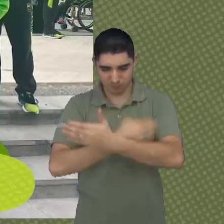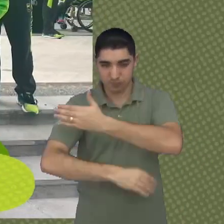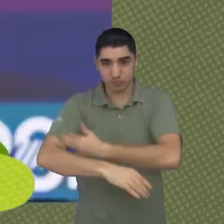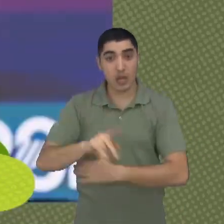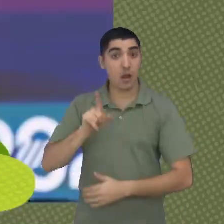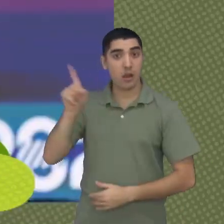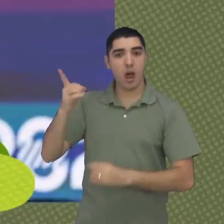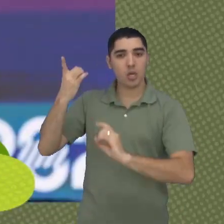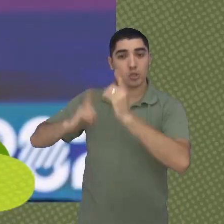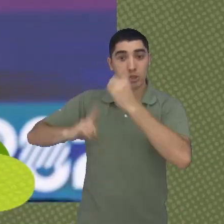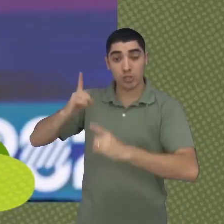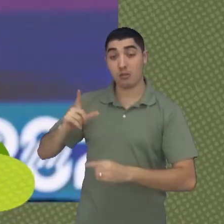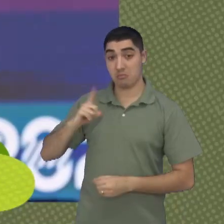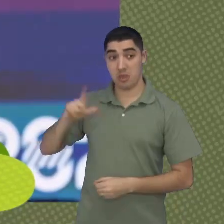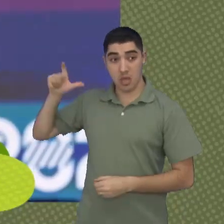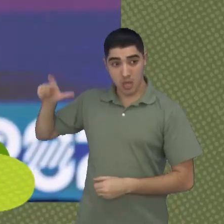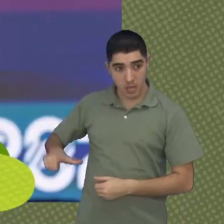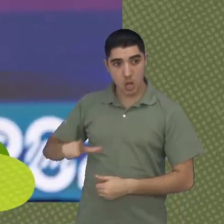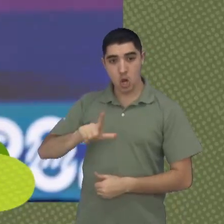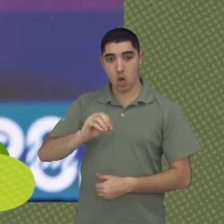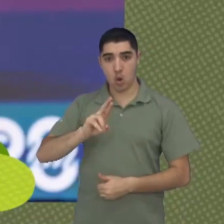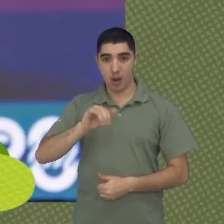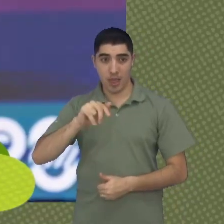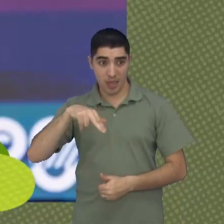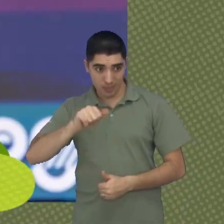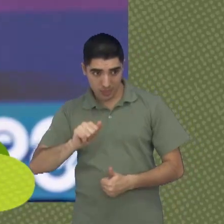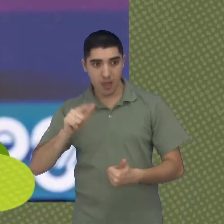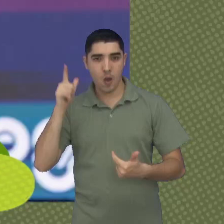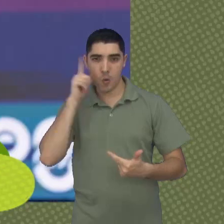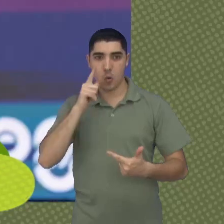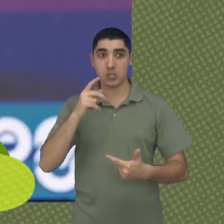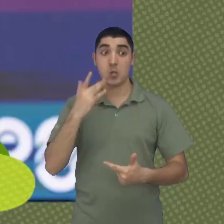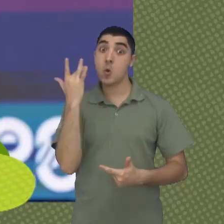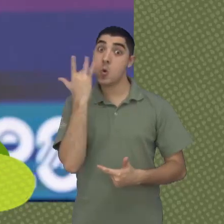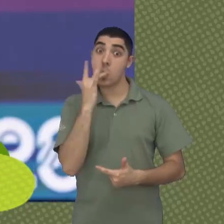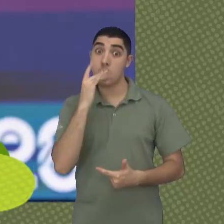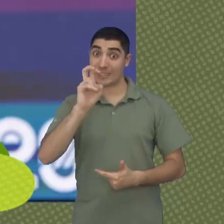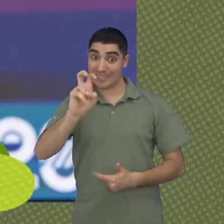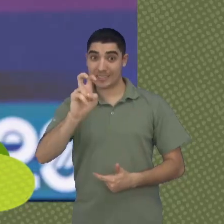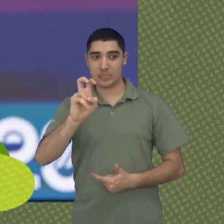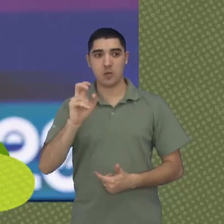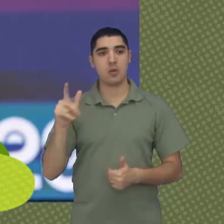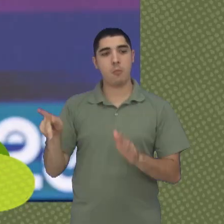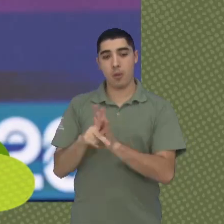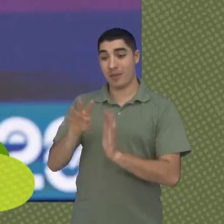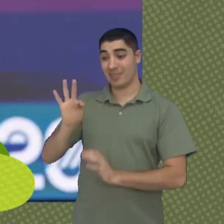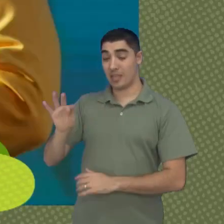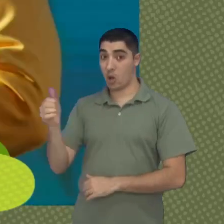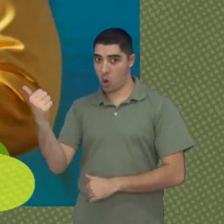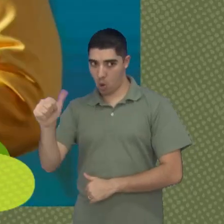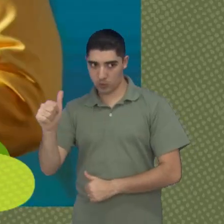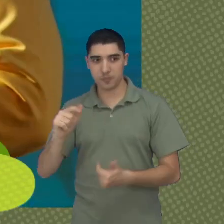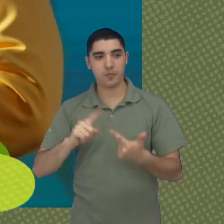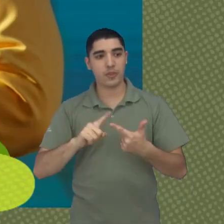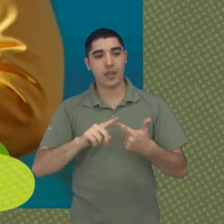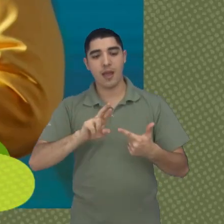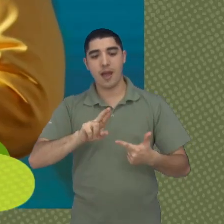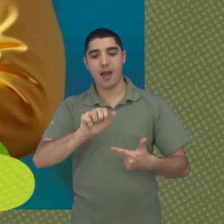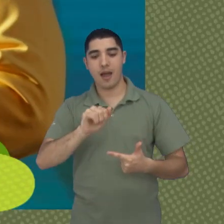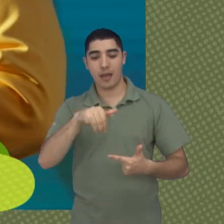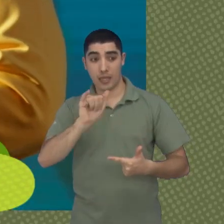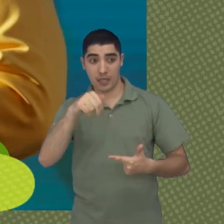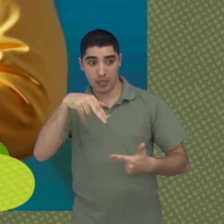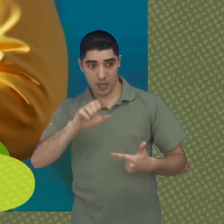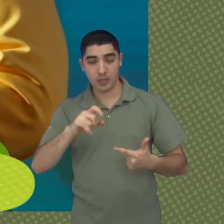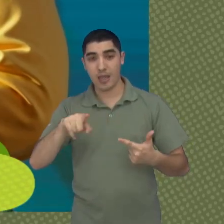Lorena Spoladori e seu guia Renato Benhur no salto em distância na classe T11, a Rayane Soares nos 100